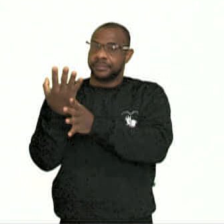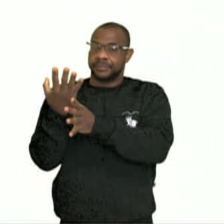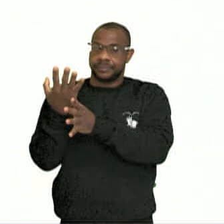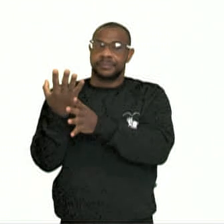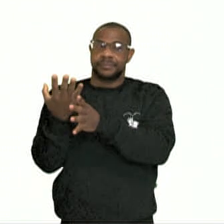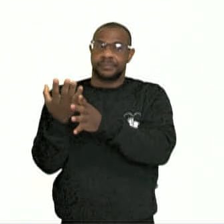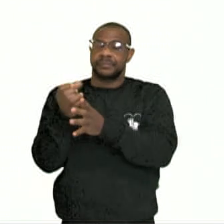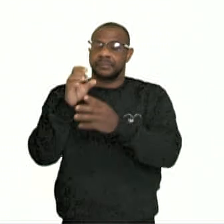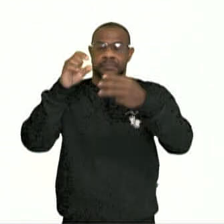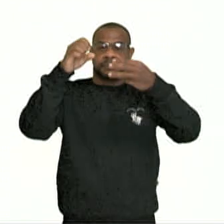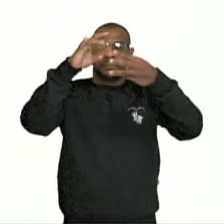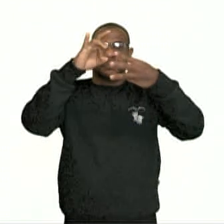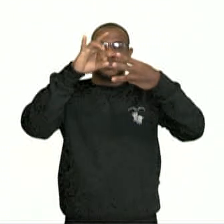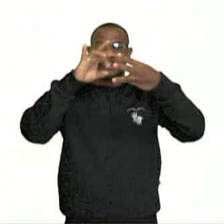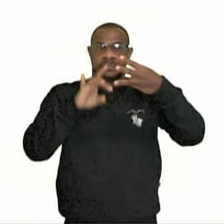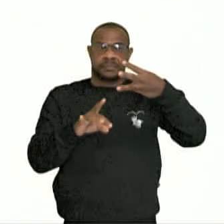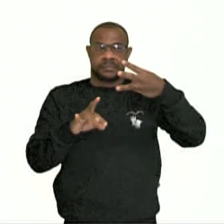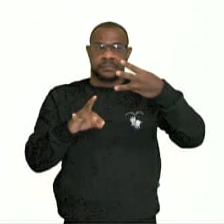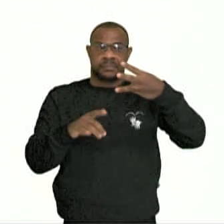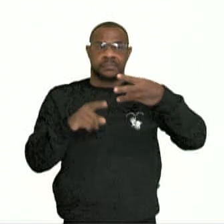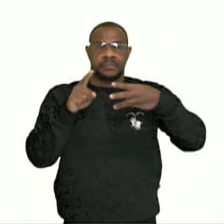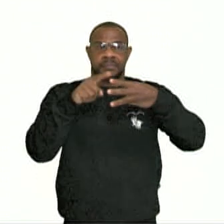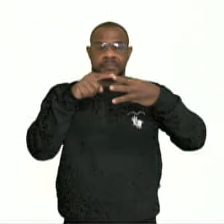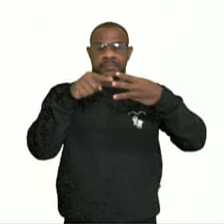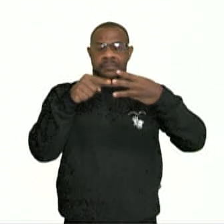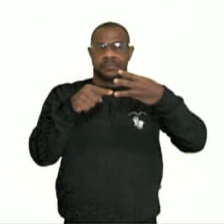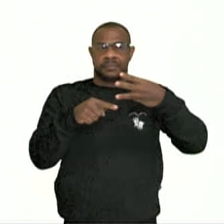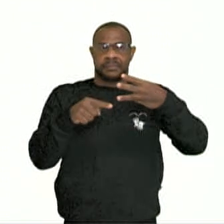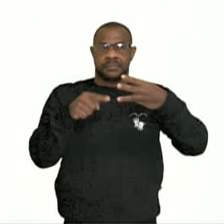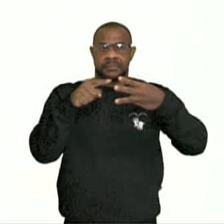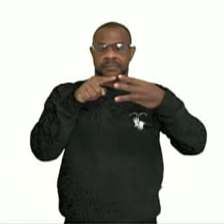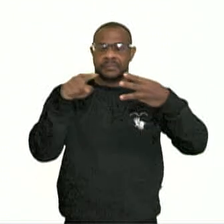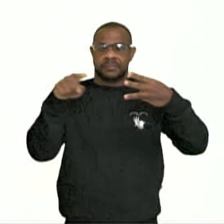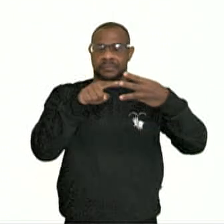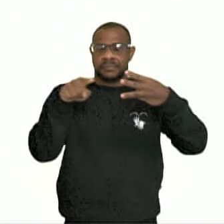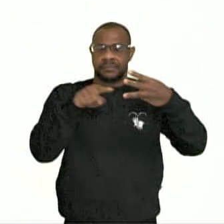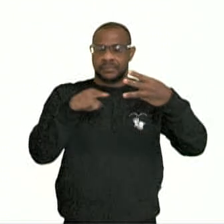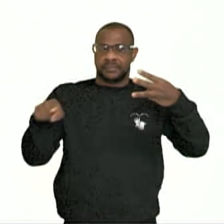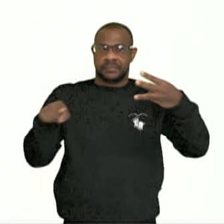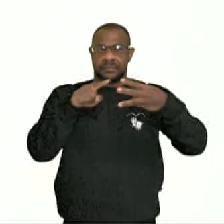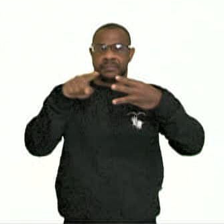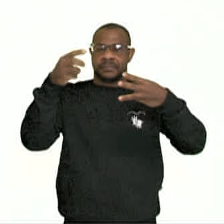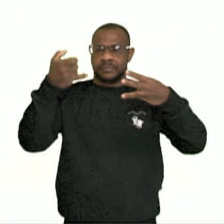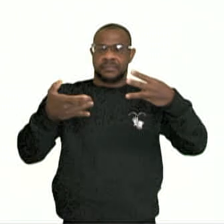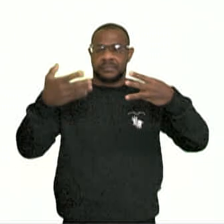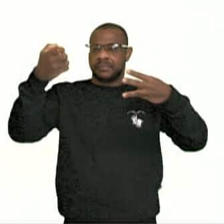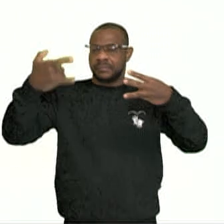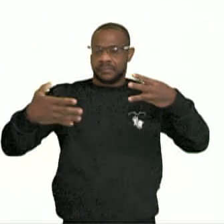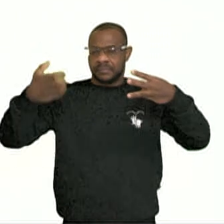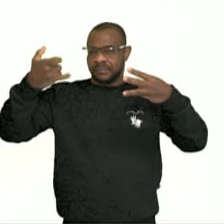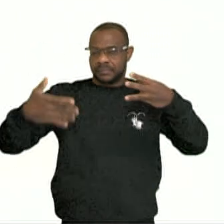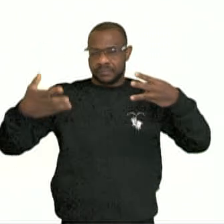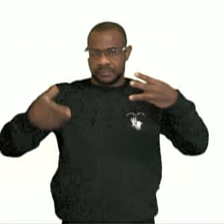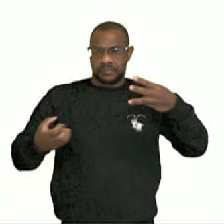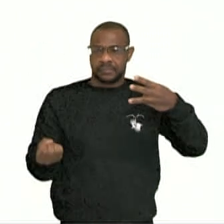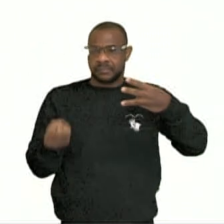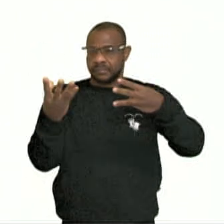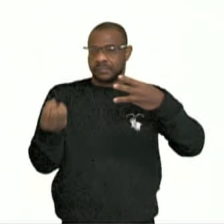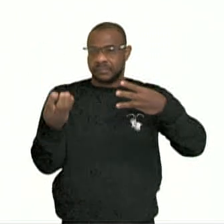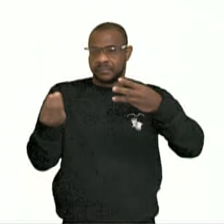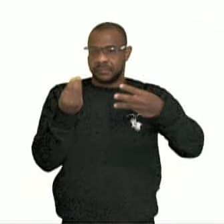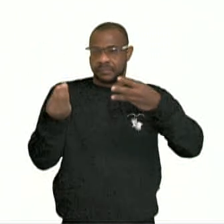a origem de cada uma delas. E depois nós temos as linhas que vai dizer sobre cada uma. Então, a